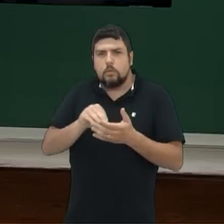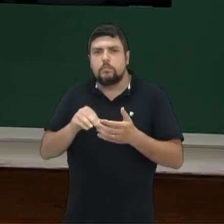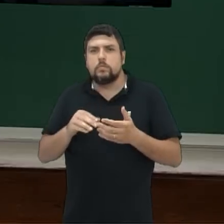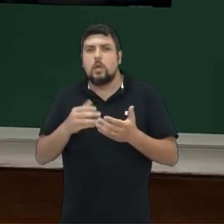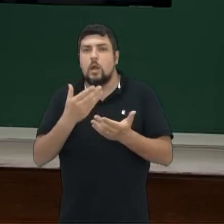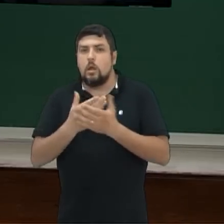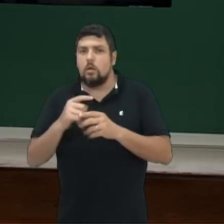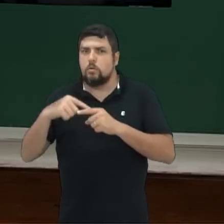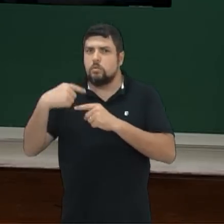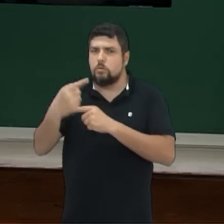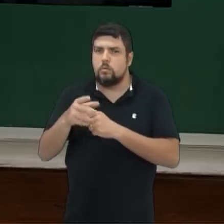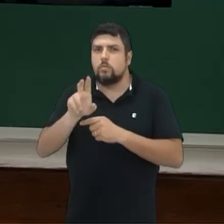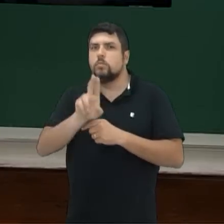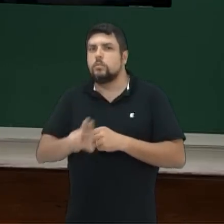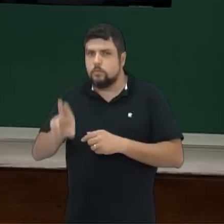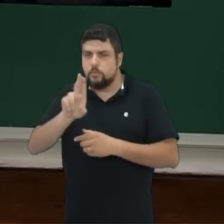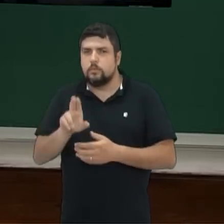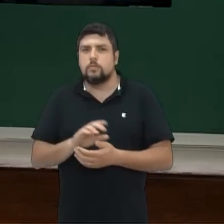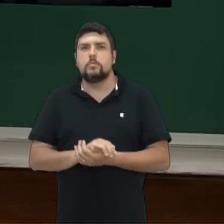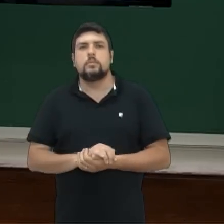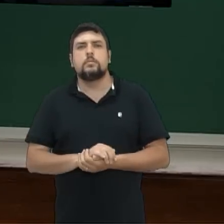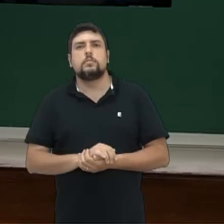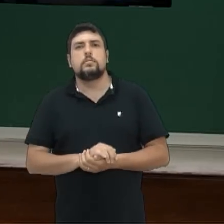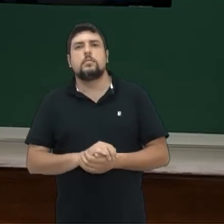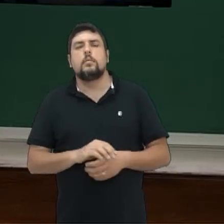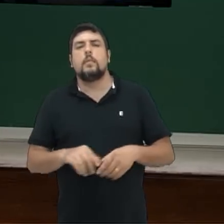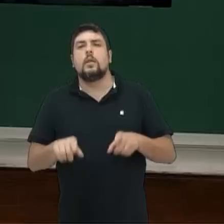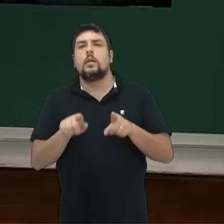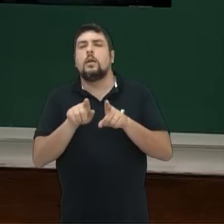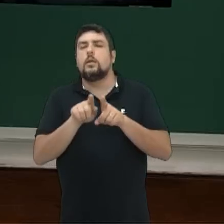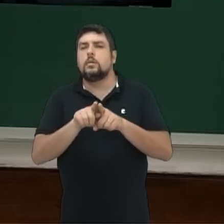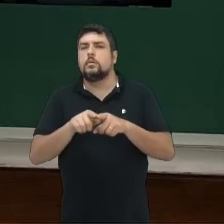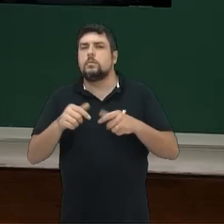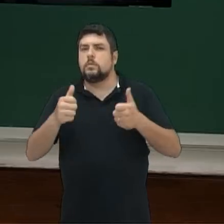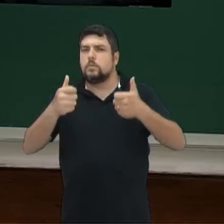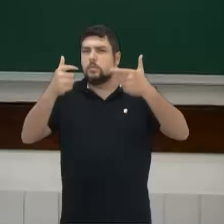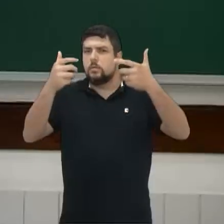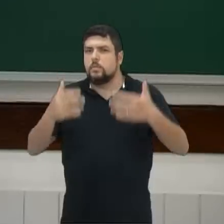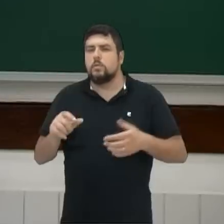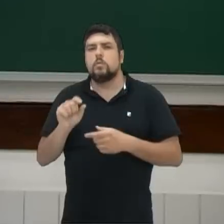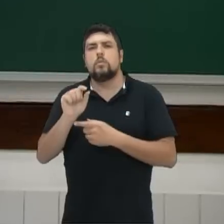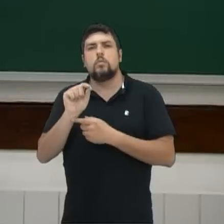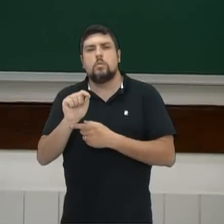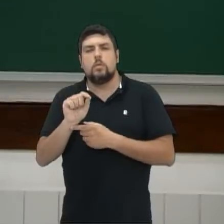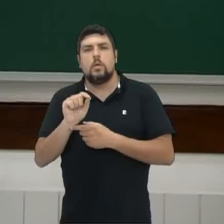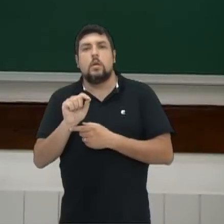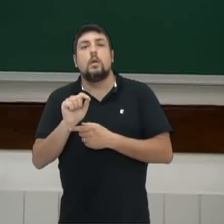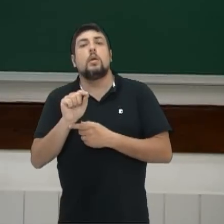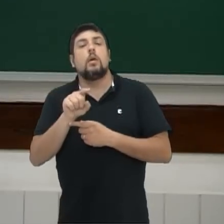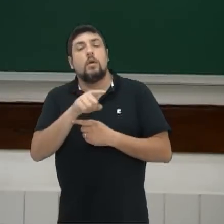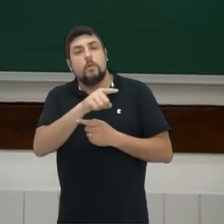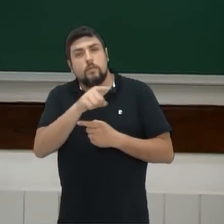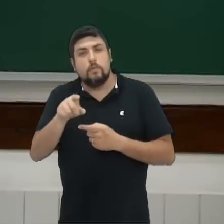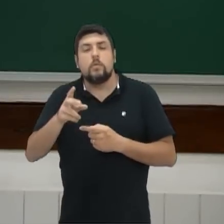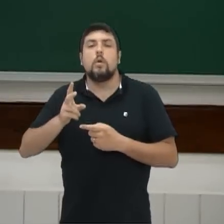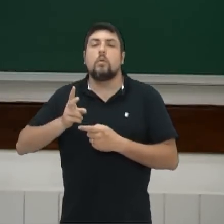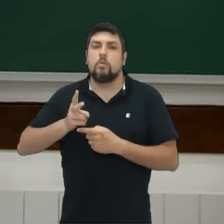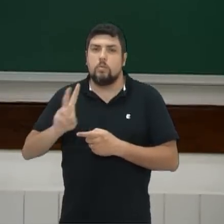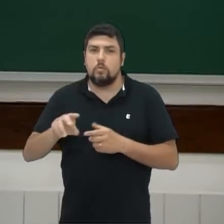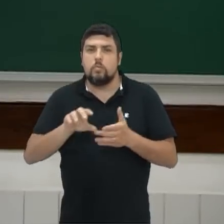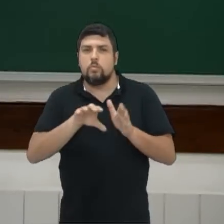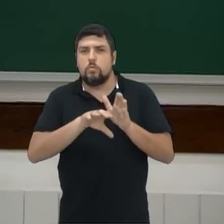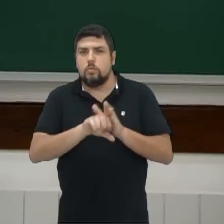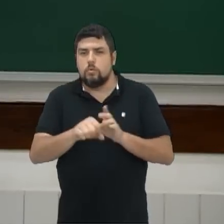bom eu estudar essa tabela. Eu também quero falar um pouco para vocês que vocês devem continuar realizando as atividades do